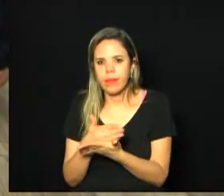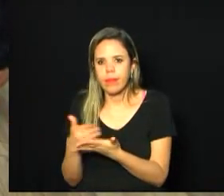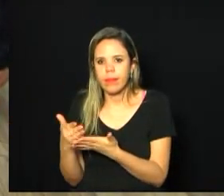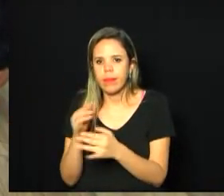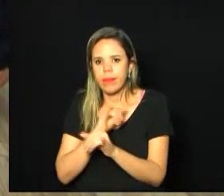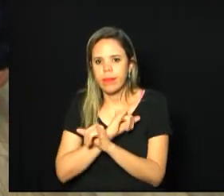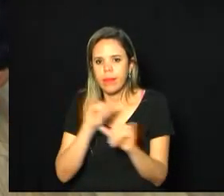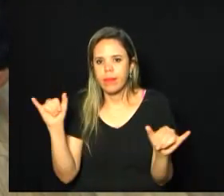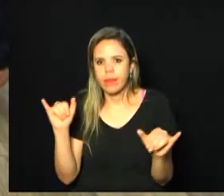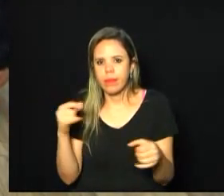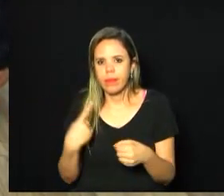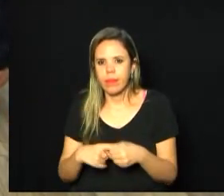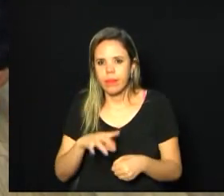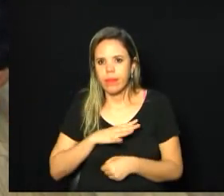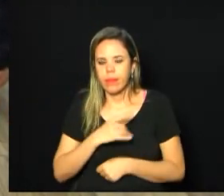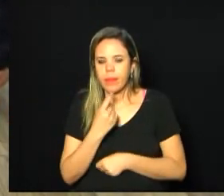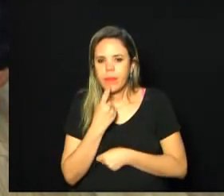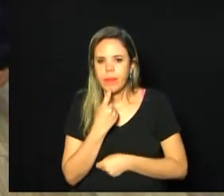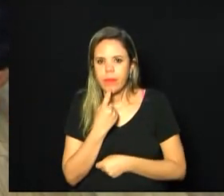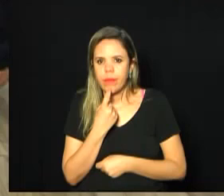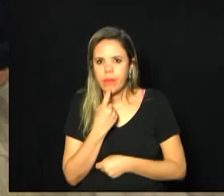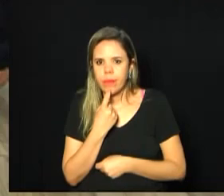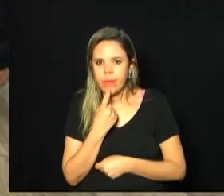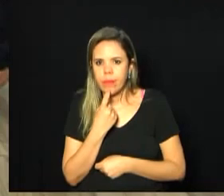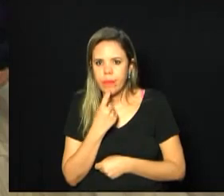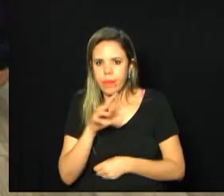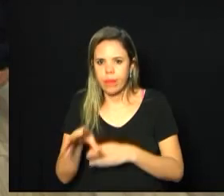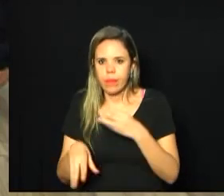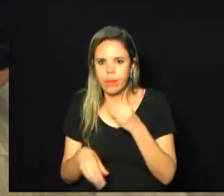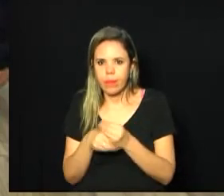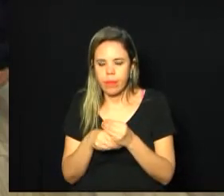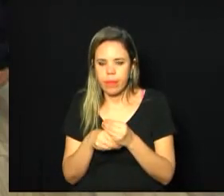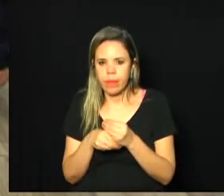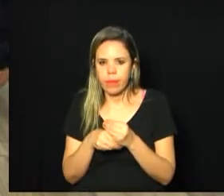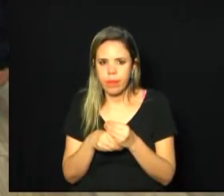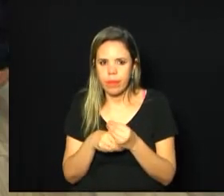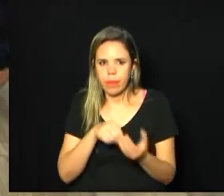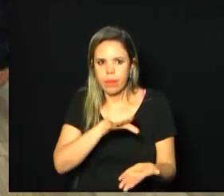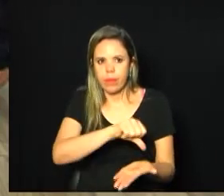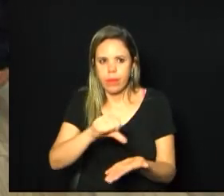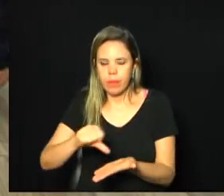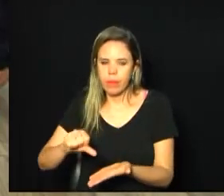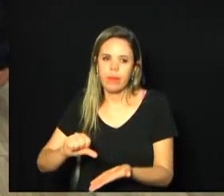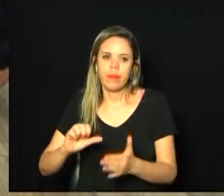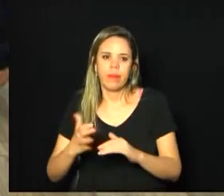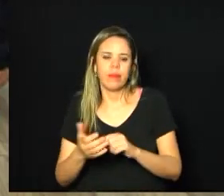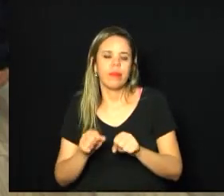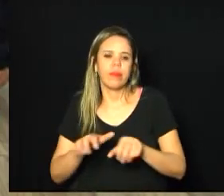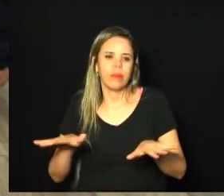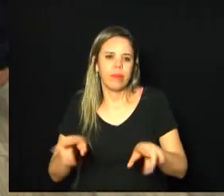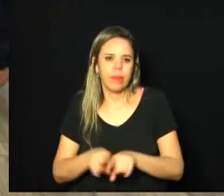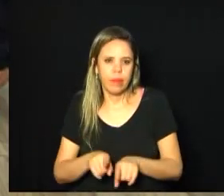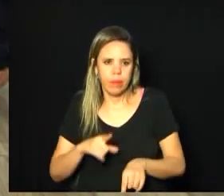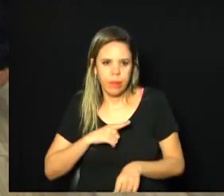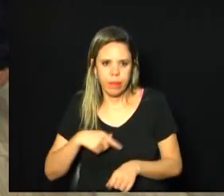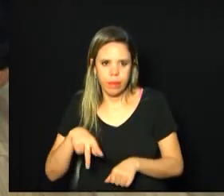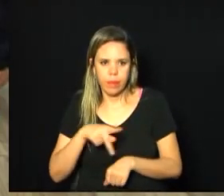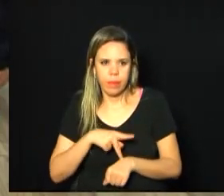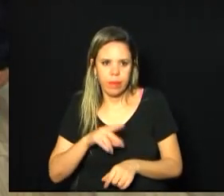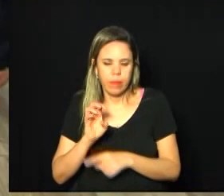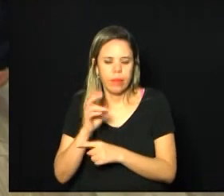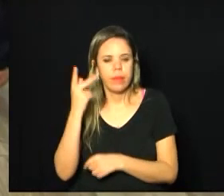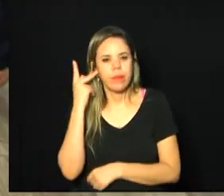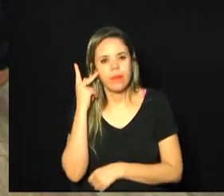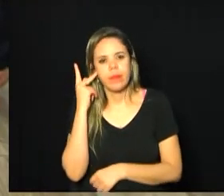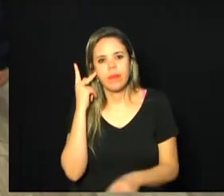as notícias da metrópole de Campinas, naquela atualização diária dos casos da Covid-19 no nosso país, estado de